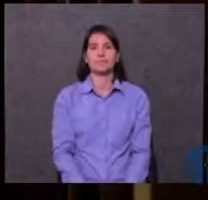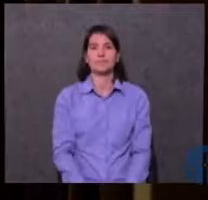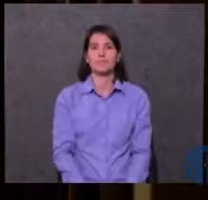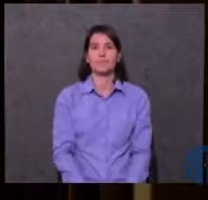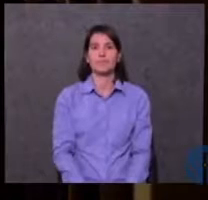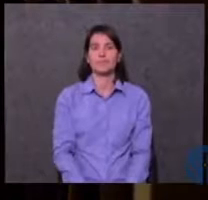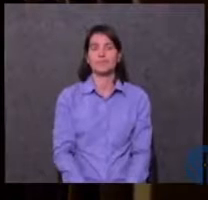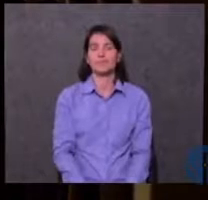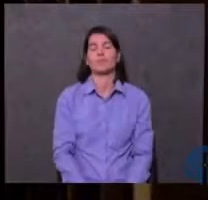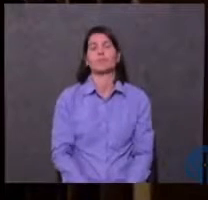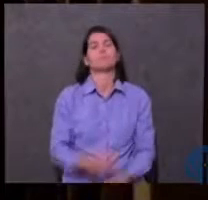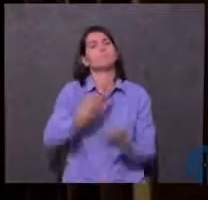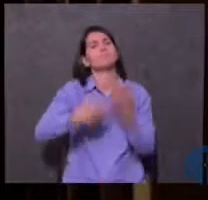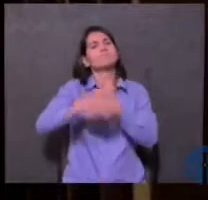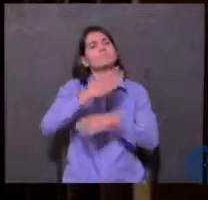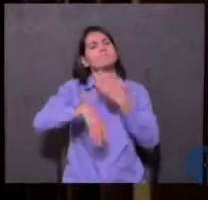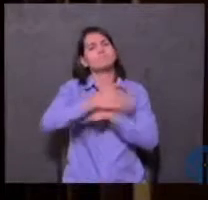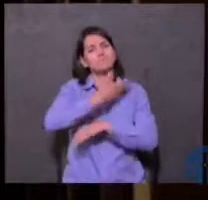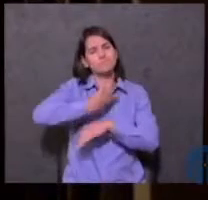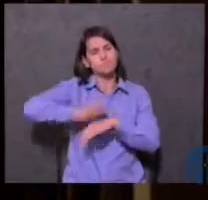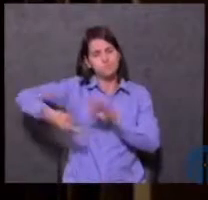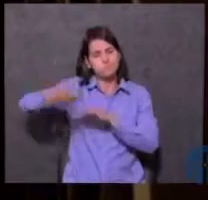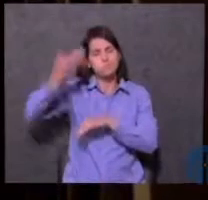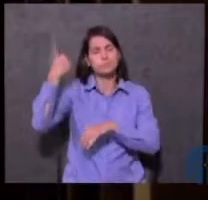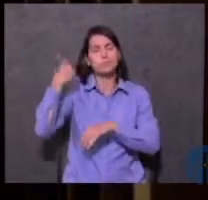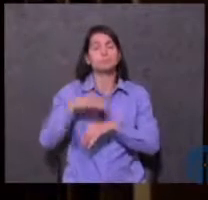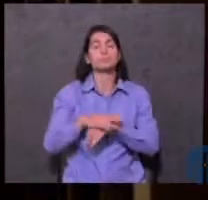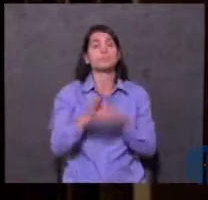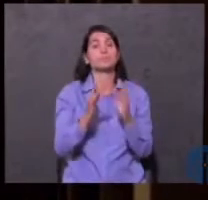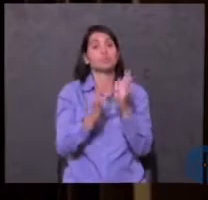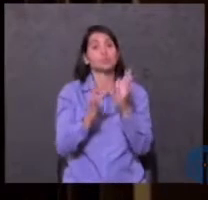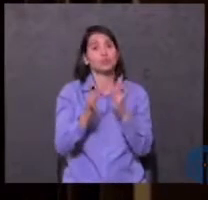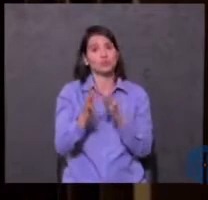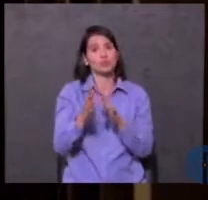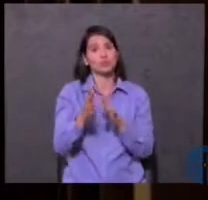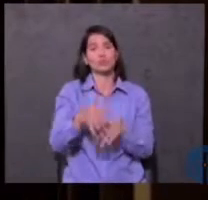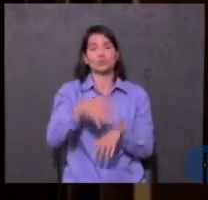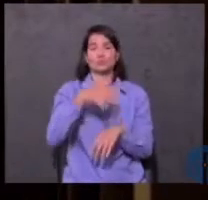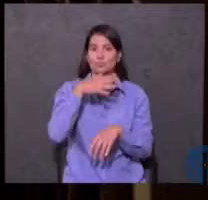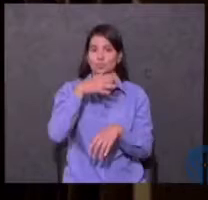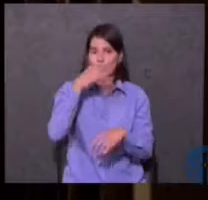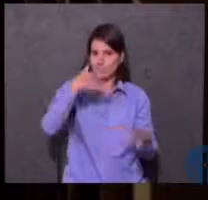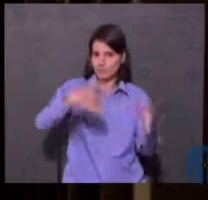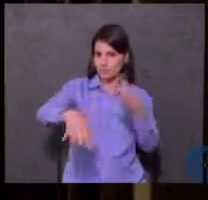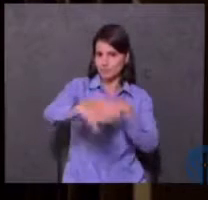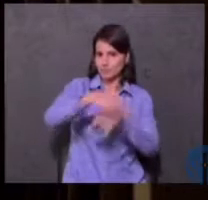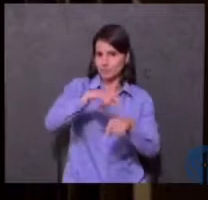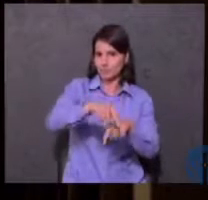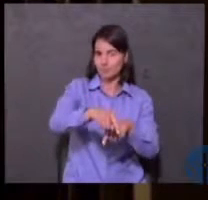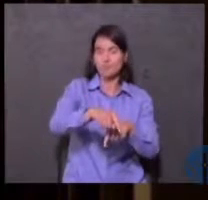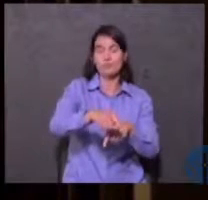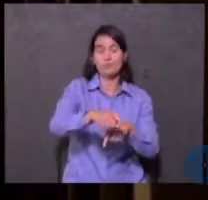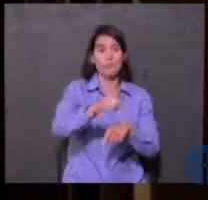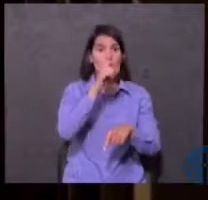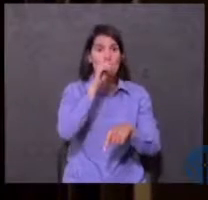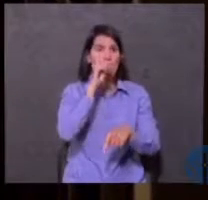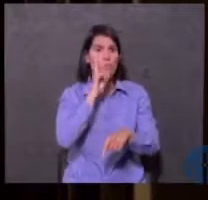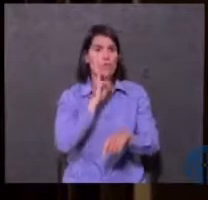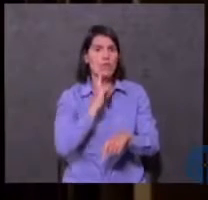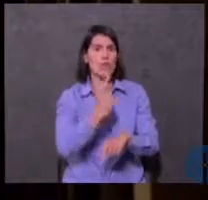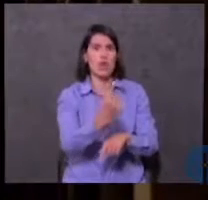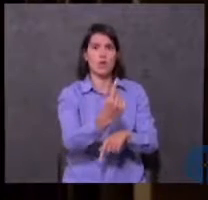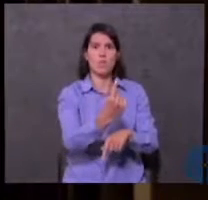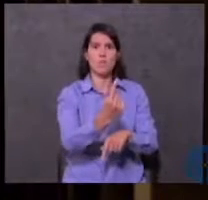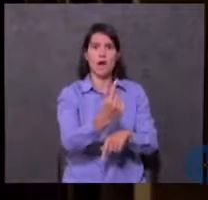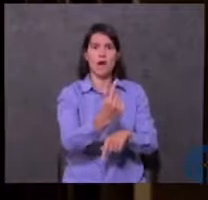While Jesus was speaking, a woman from the crowd called out and said to him, Blessed is the